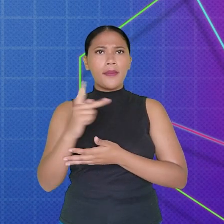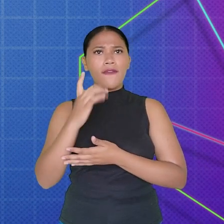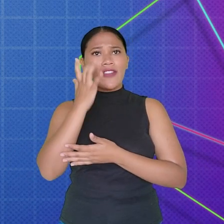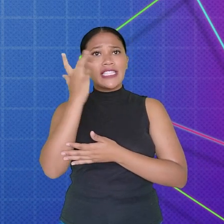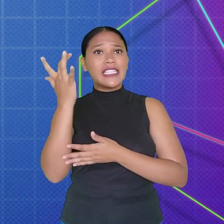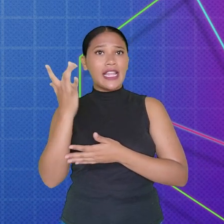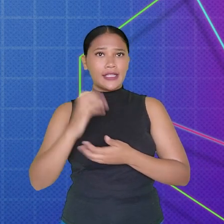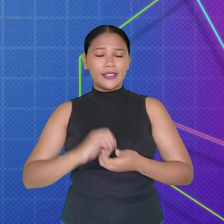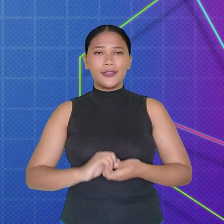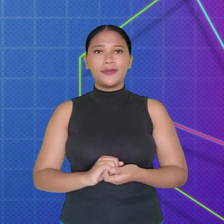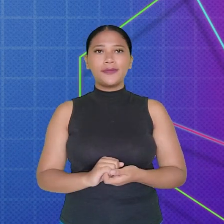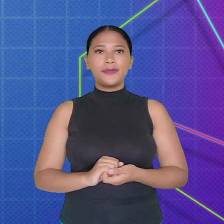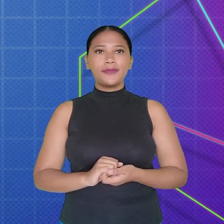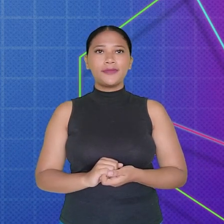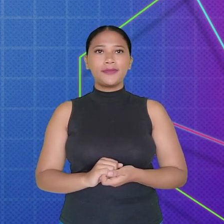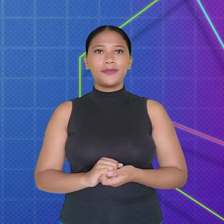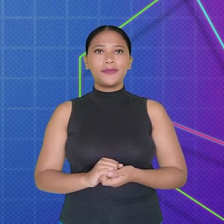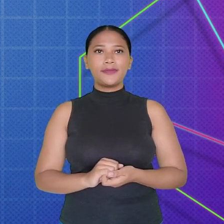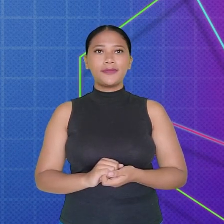com facilidade.